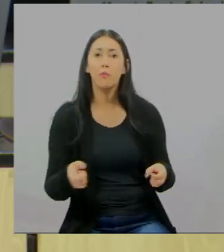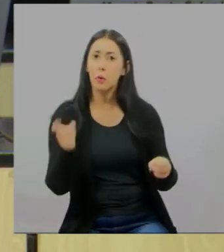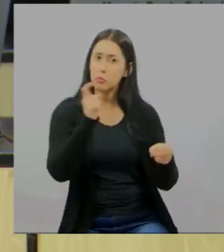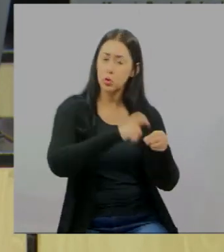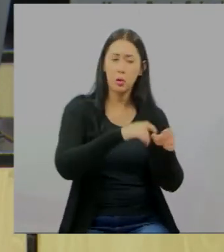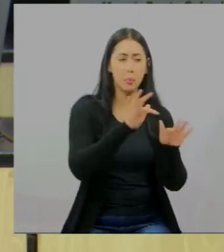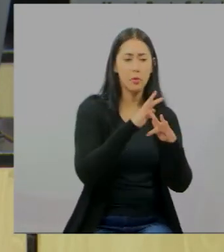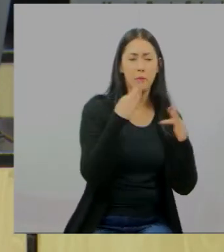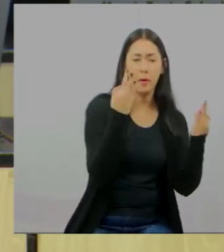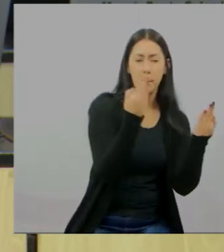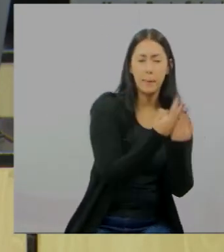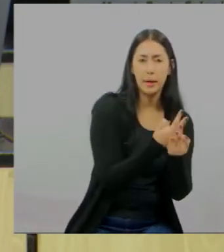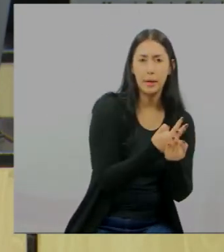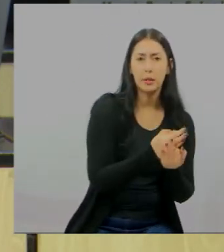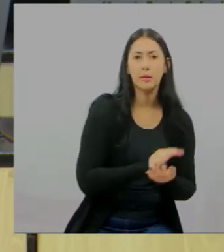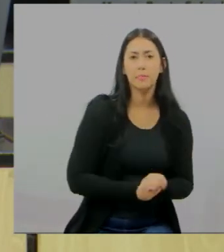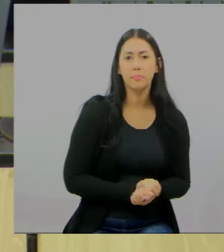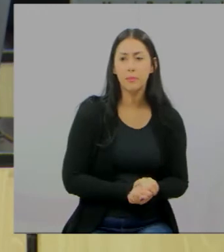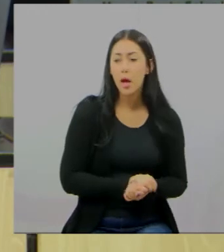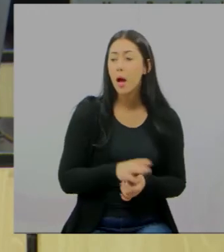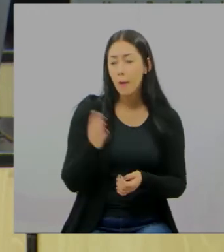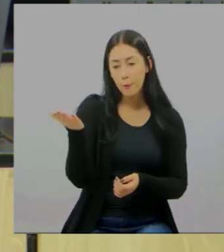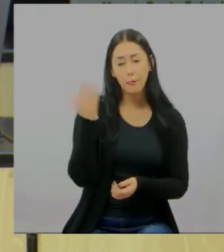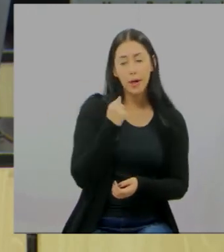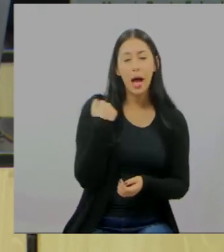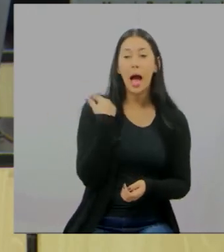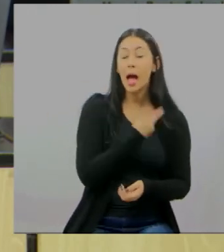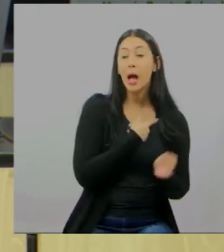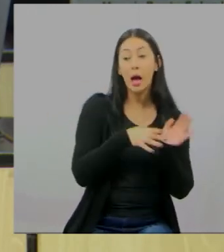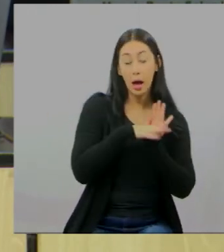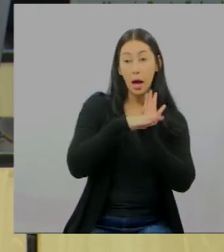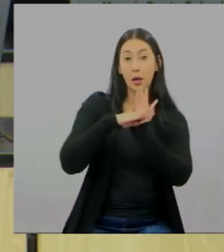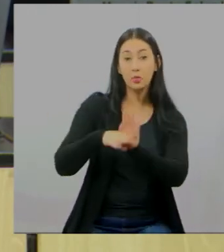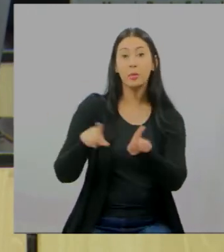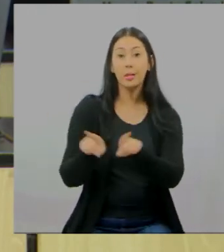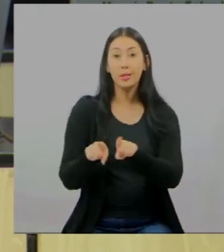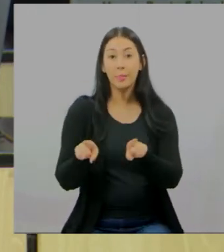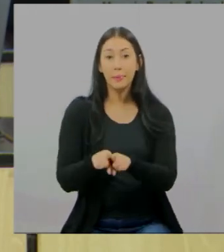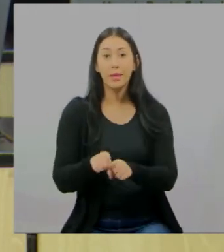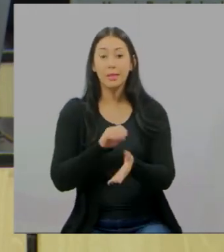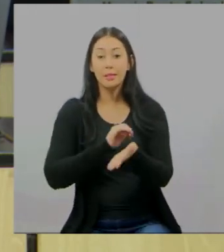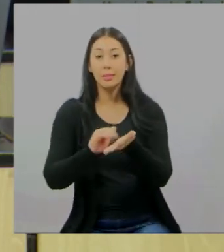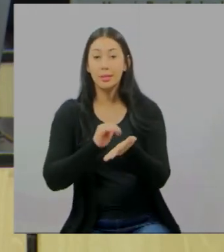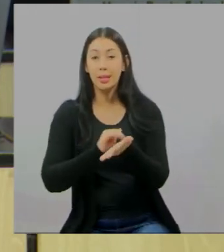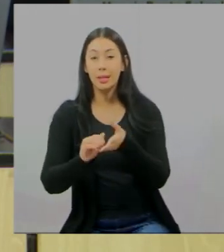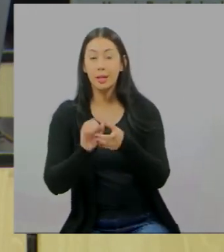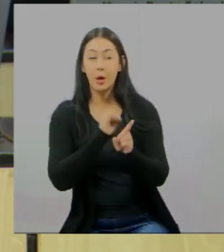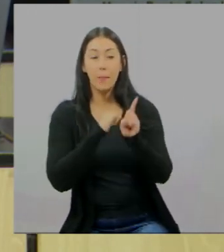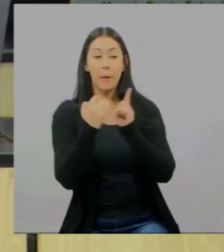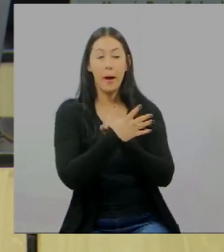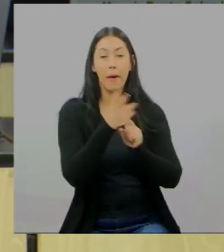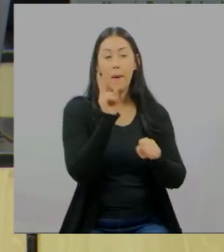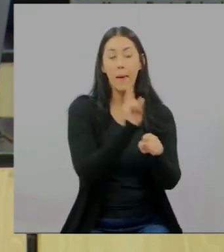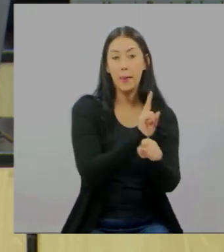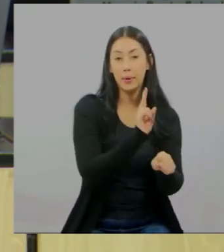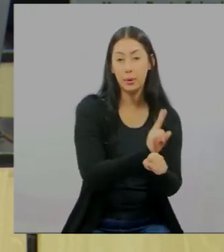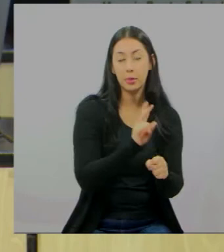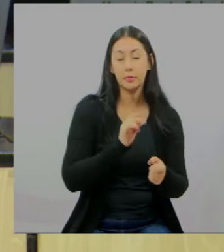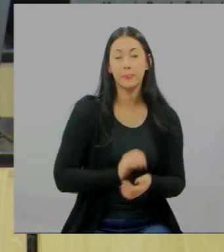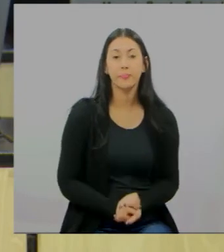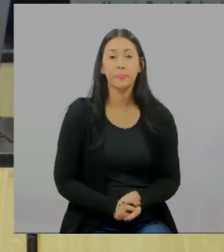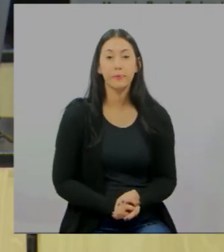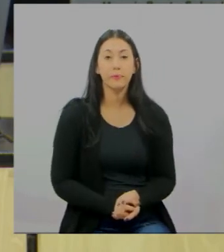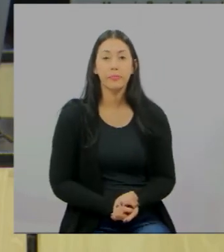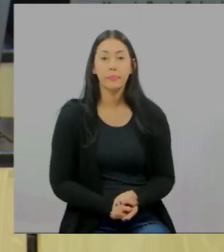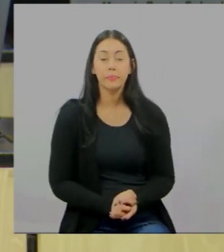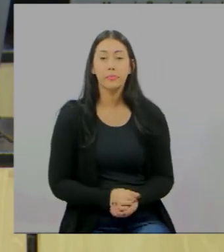forma amigável aceitaram ser acolhidos nos equipamentos da Secretaria de Assistência Social. E, considerando ainda que,